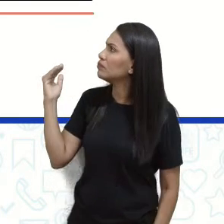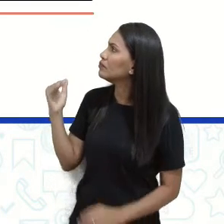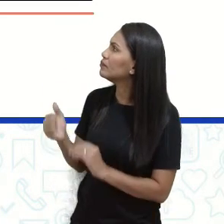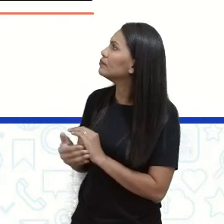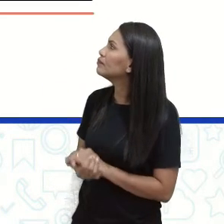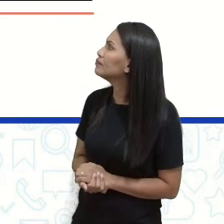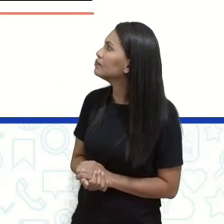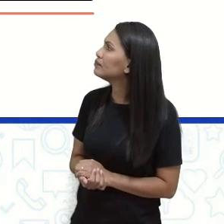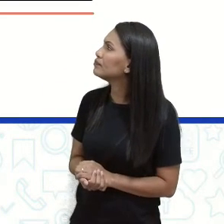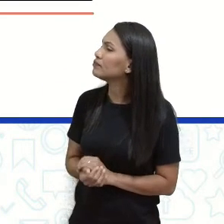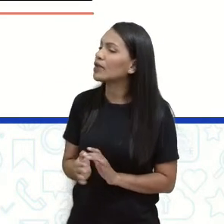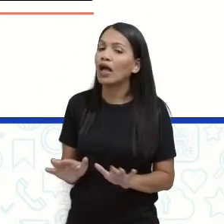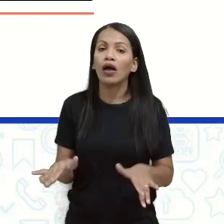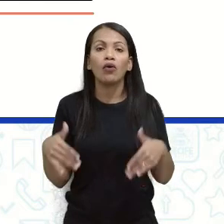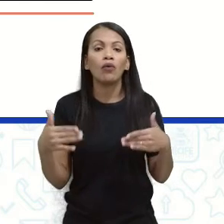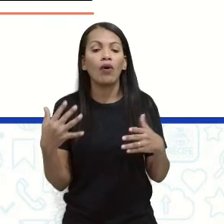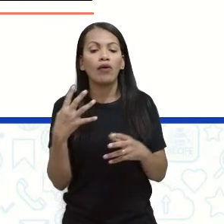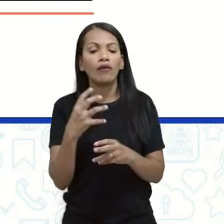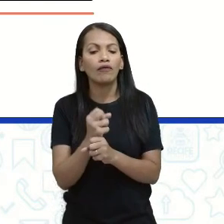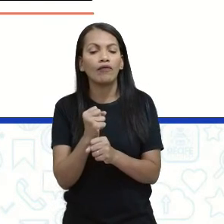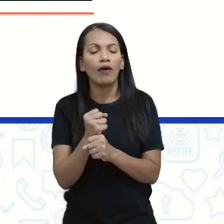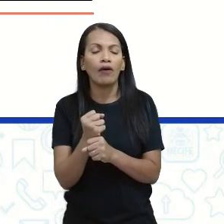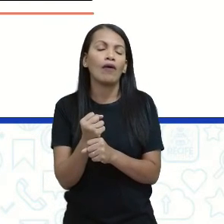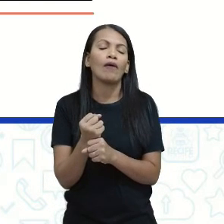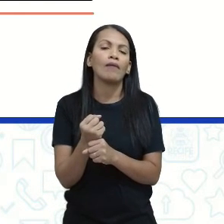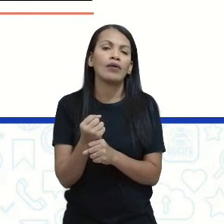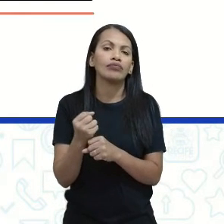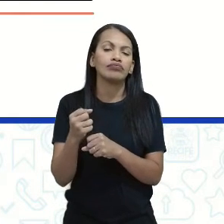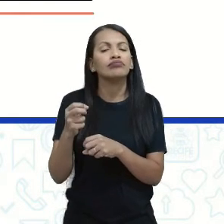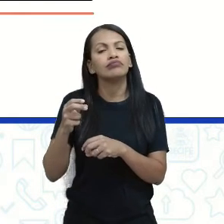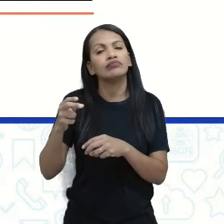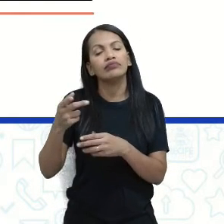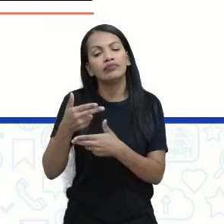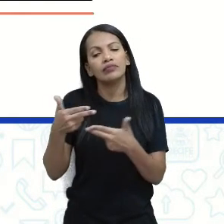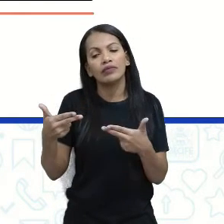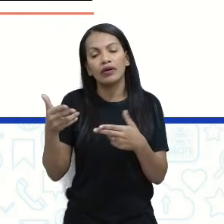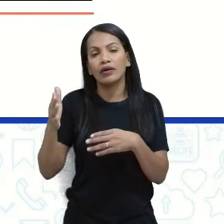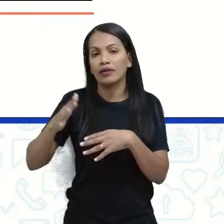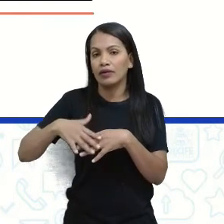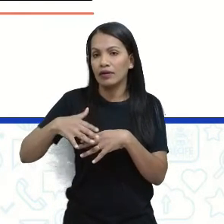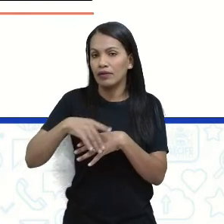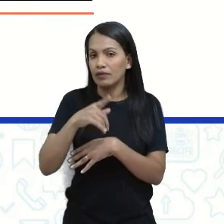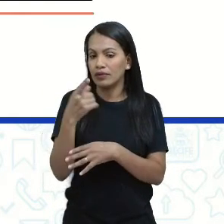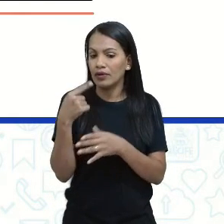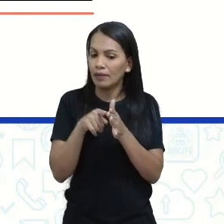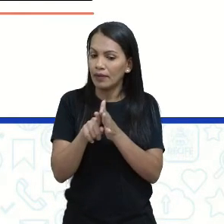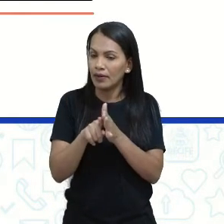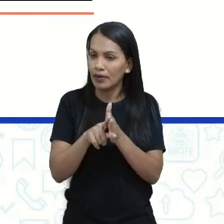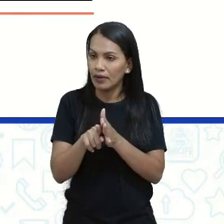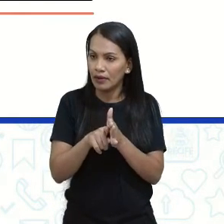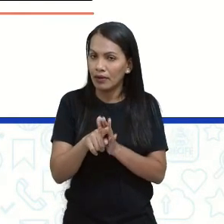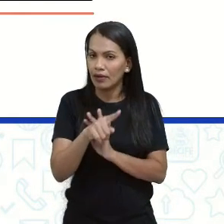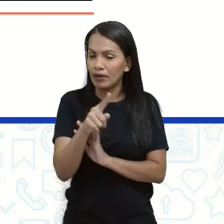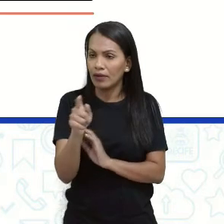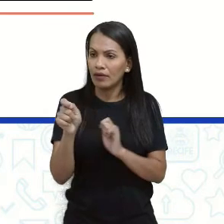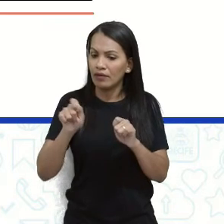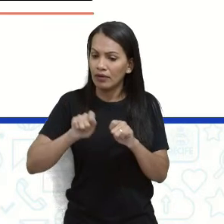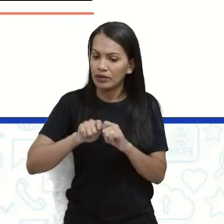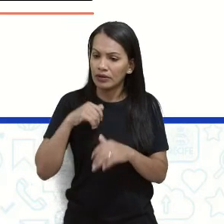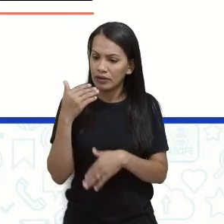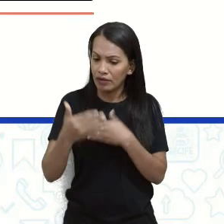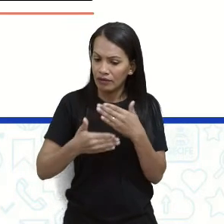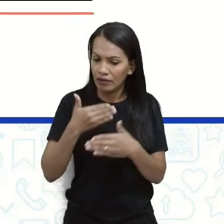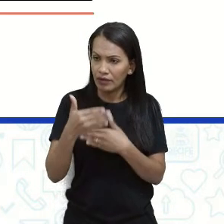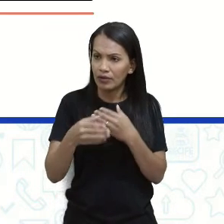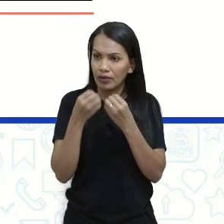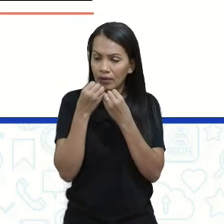eu iria usar para calcular? Só que eu não vou dizer não, você que vai pesquisar e você vai ficar com tarefinha de casa para poder desenvolver numa boa,